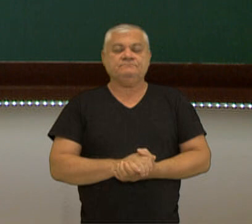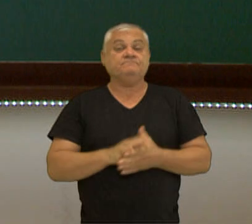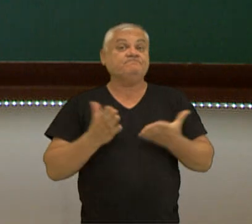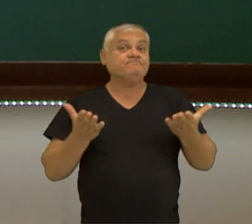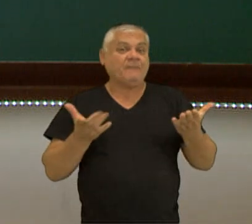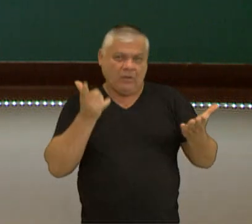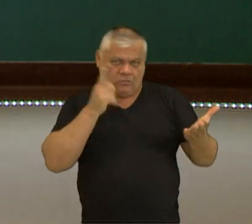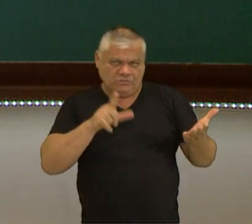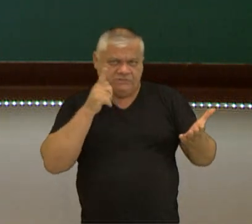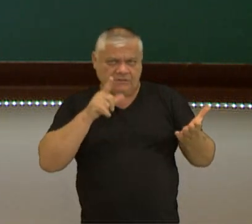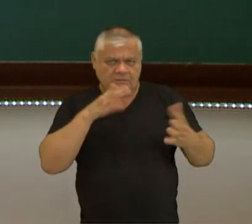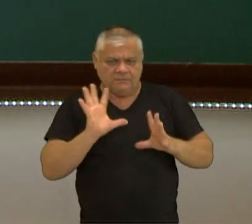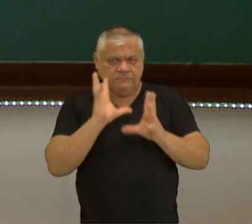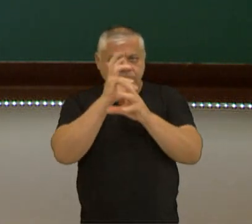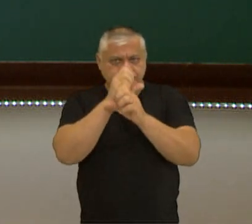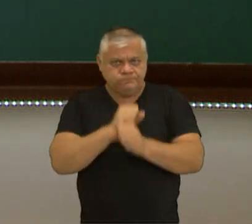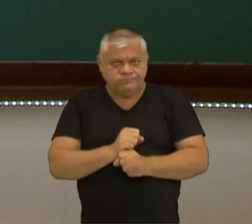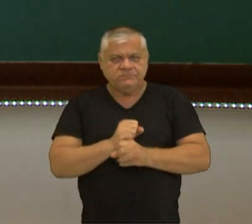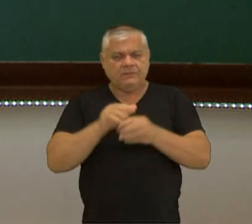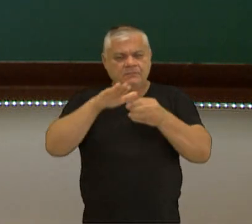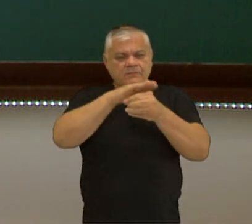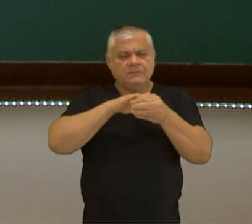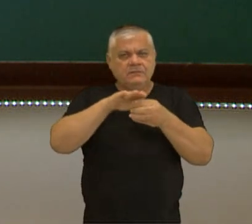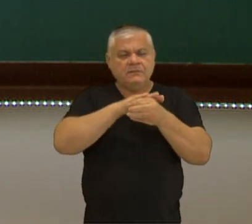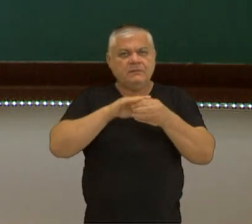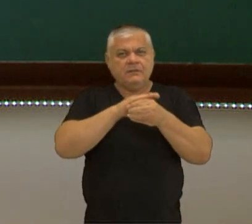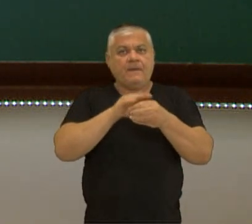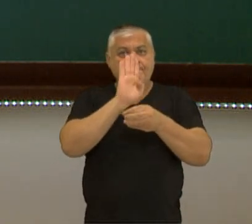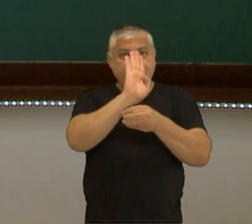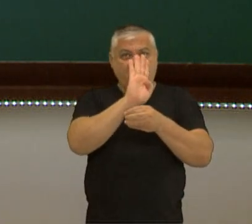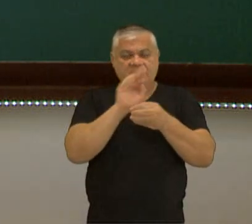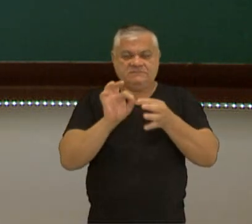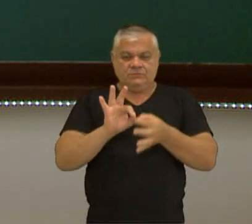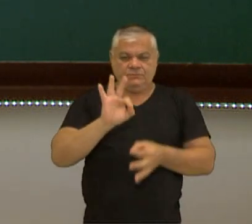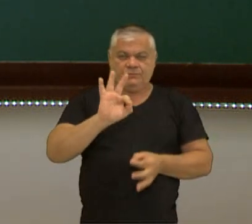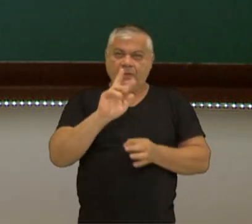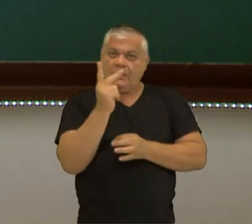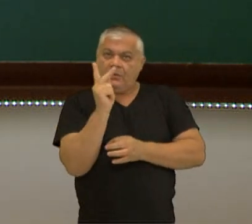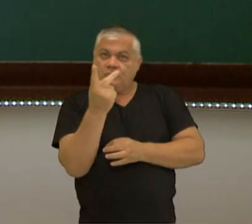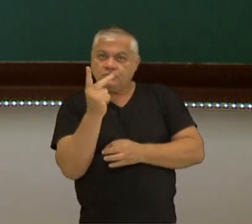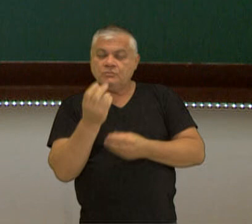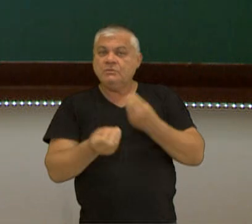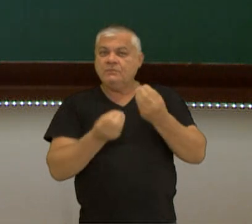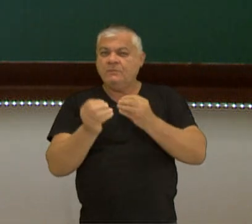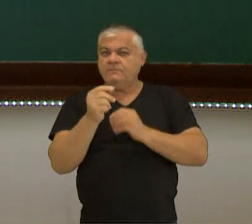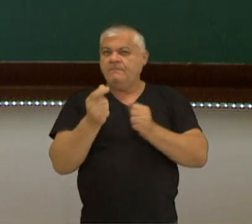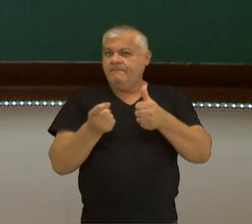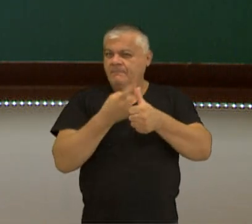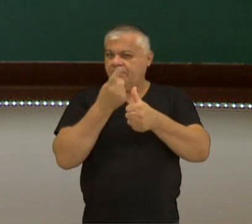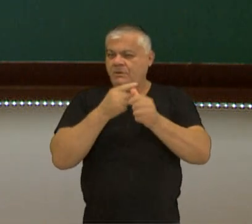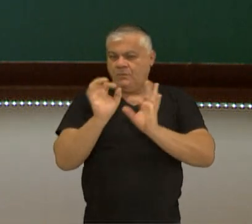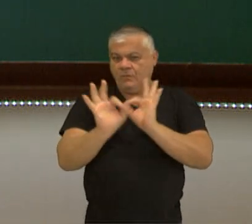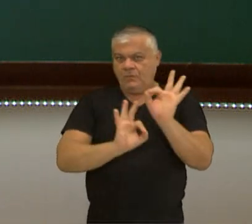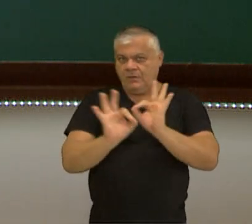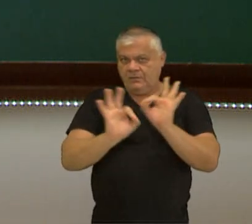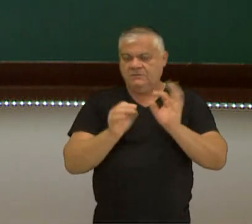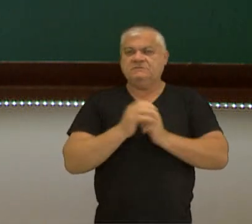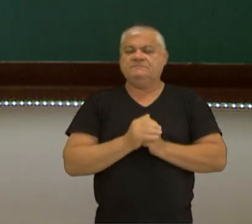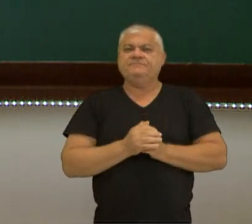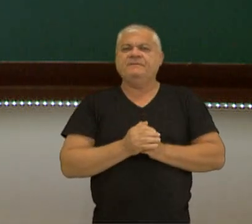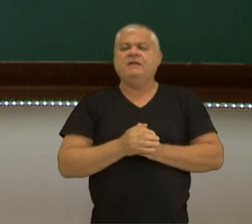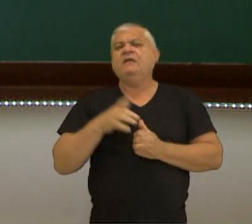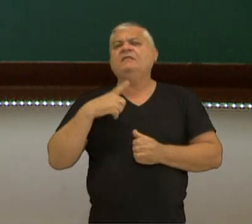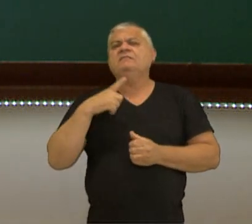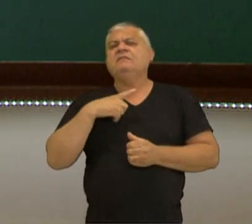E aí, galera, conseguiram resolver? Tenho certeza que sim, questão tranquila. A única coisa é sempre organizar os dados. Então, que dados